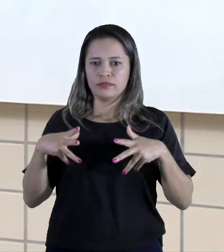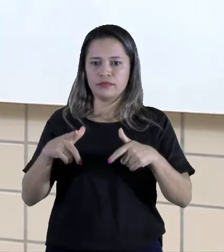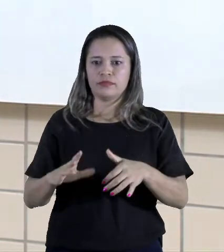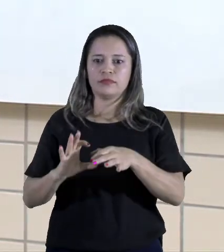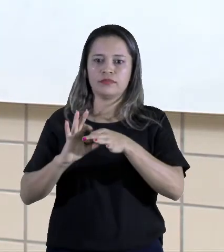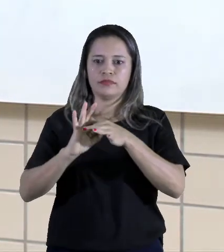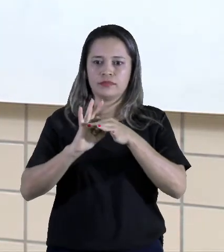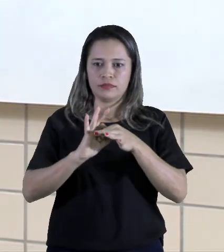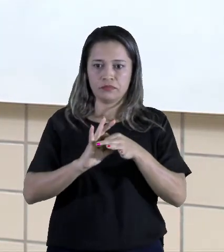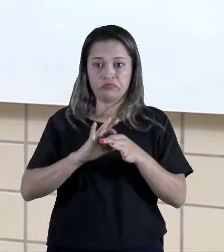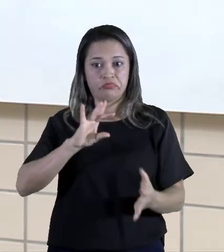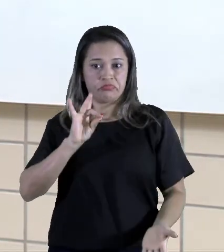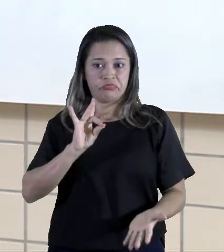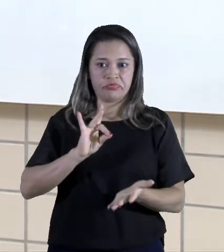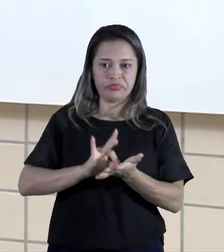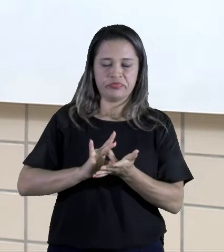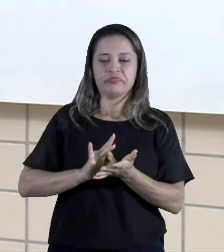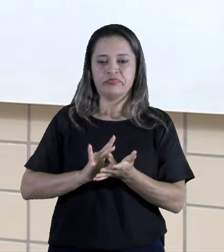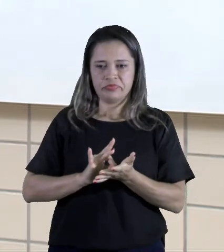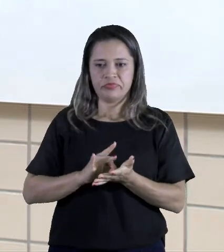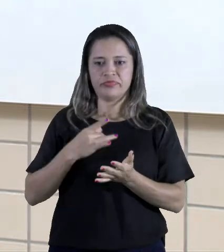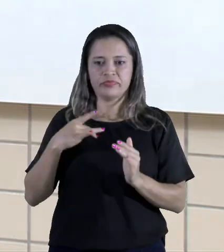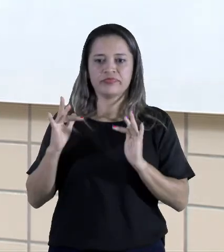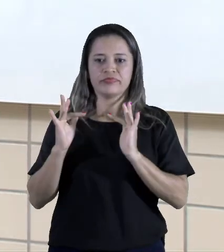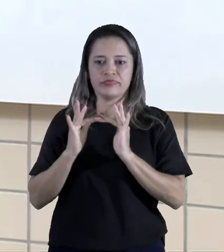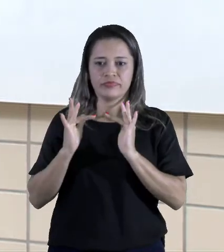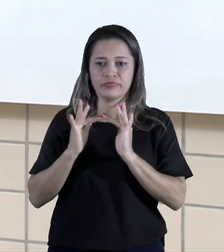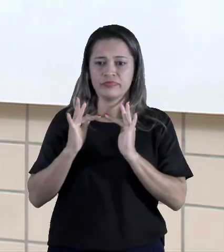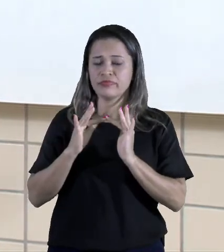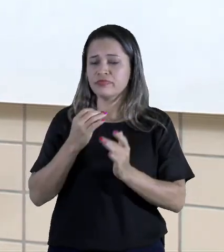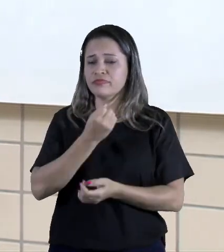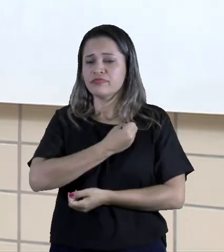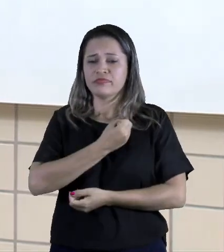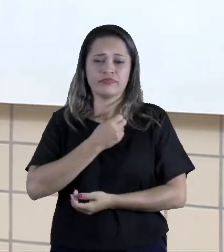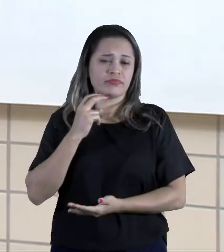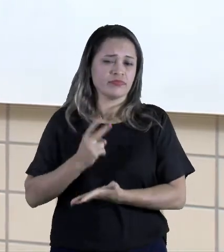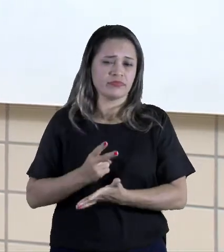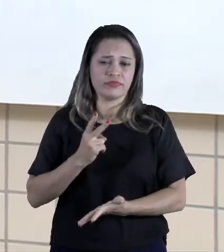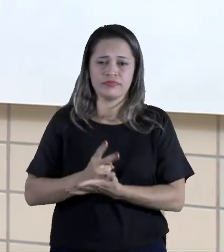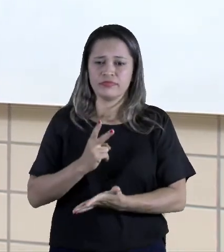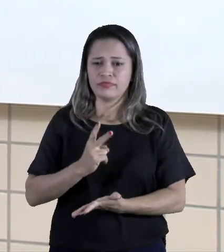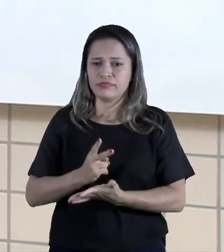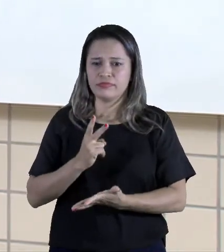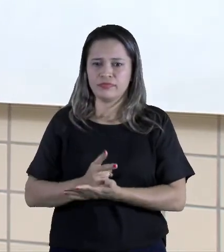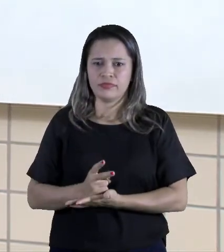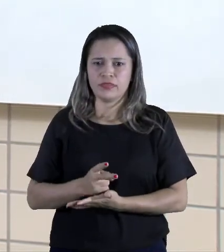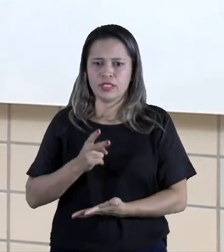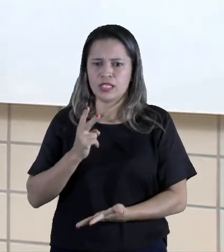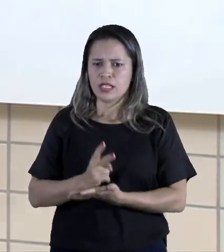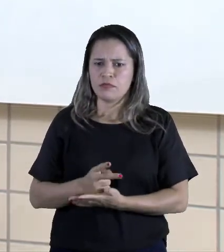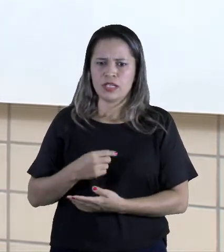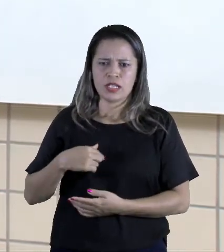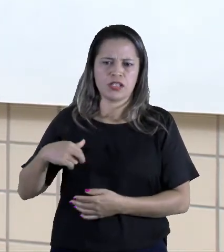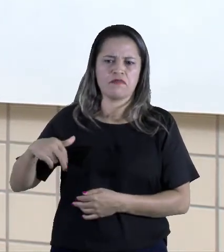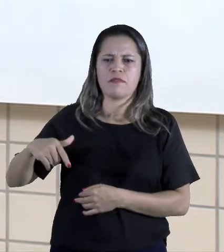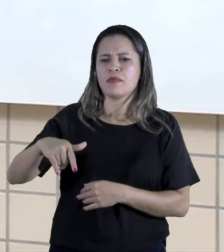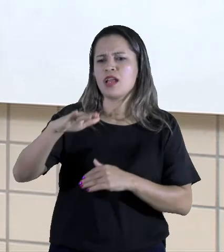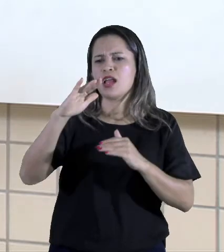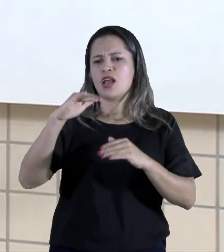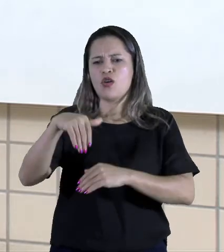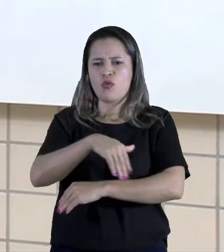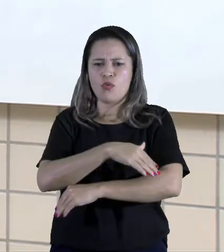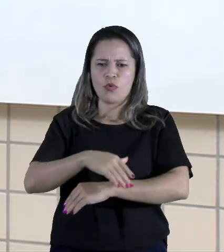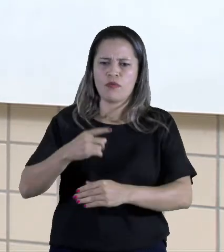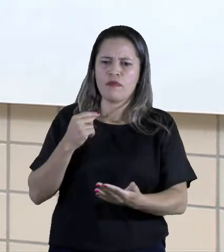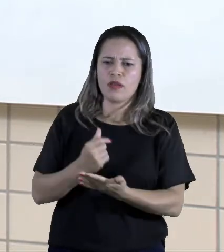à nossa realidade, porque nós temos contato com esses números o tempo todo, né? Sempre que a gente sai à rua, que a gente vai